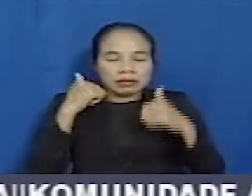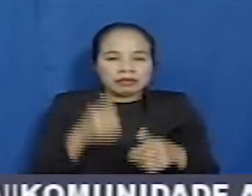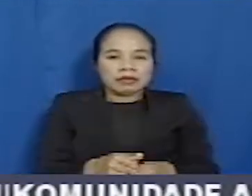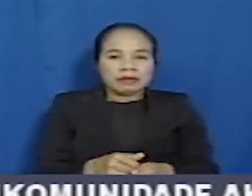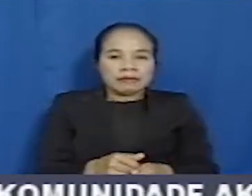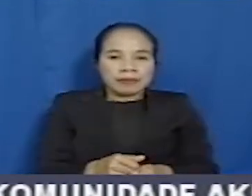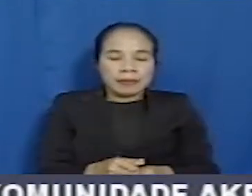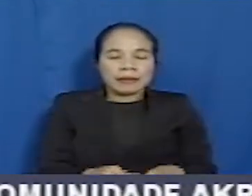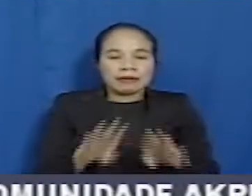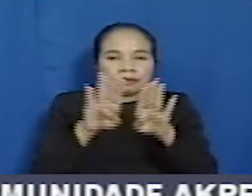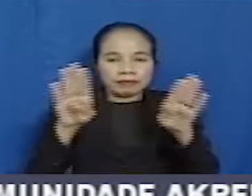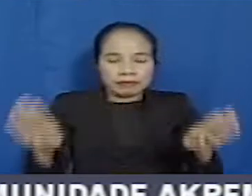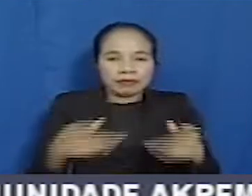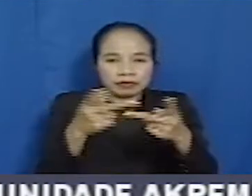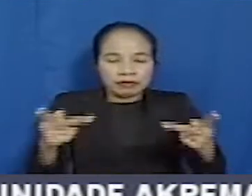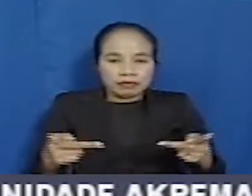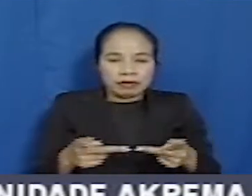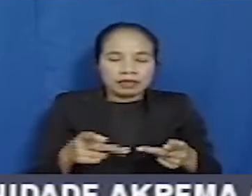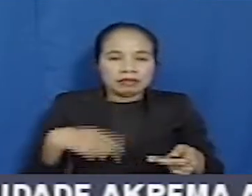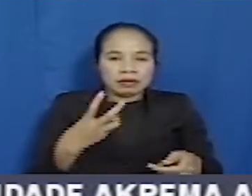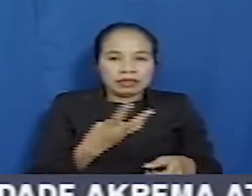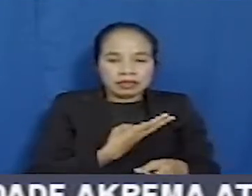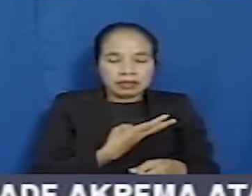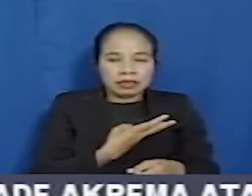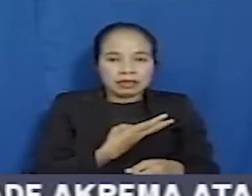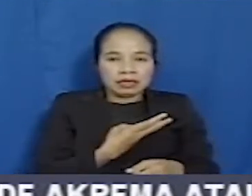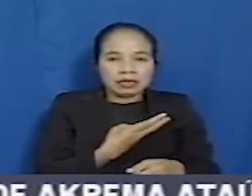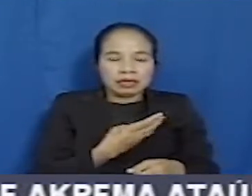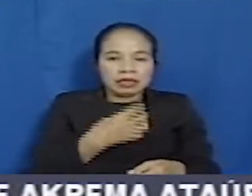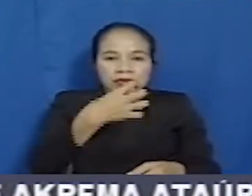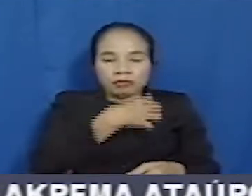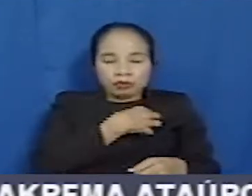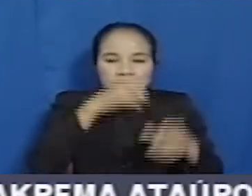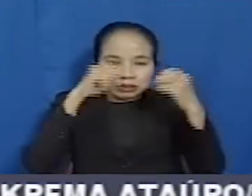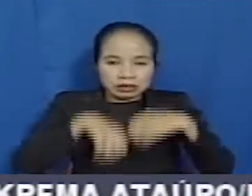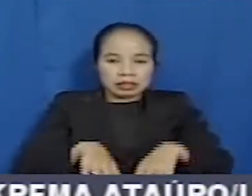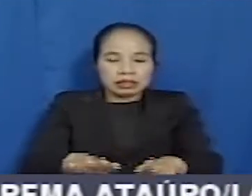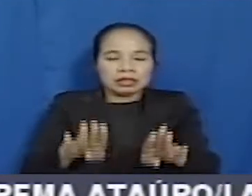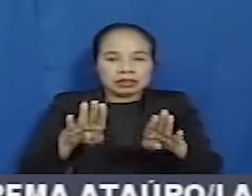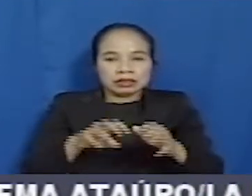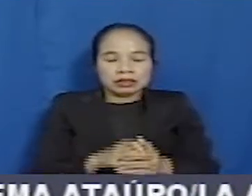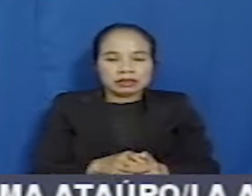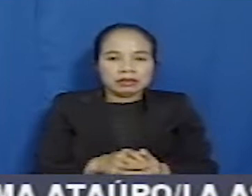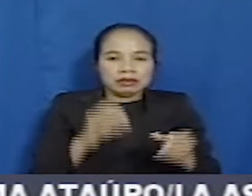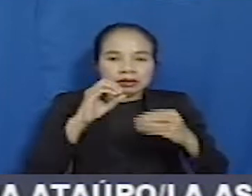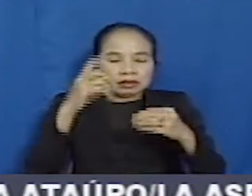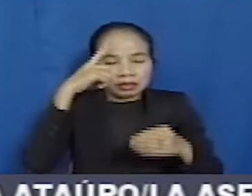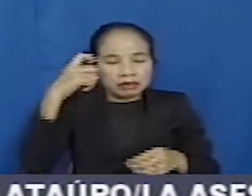aproveita inaugura patin baitinha o... Unda ni polisi maritim ni